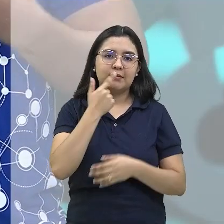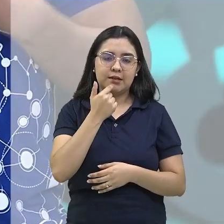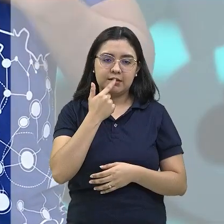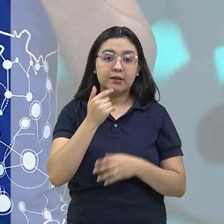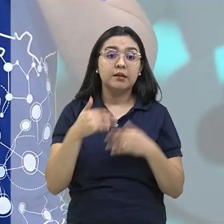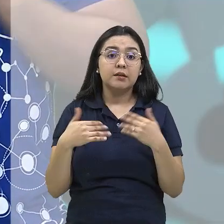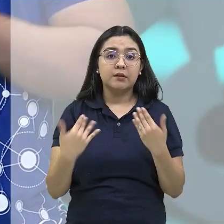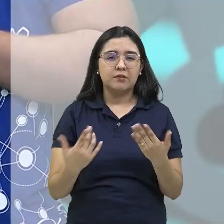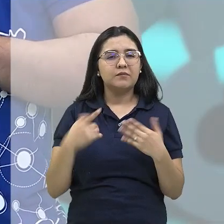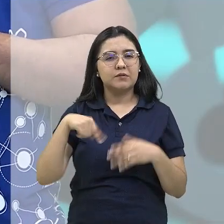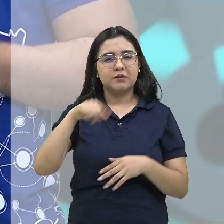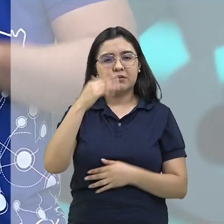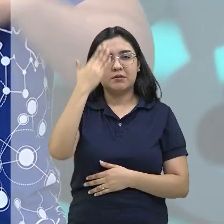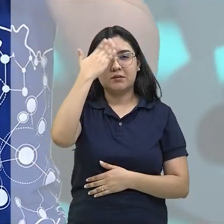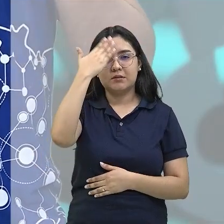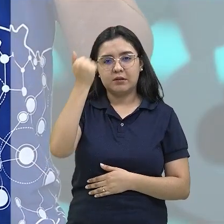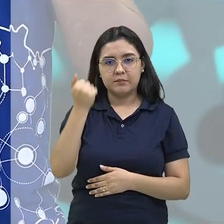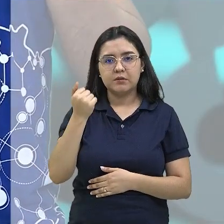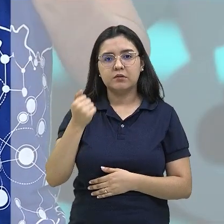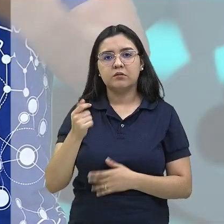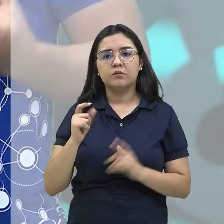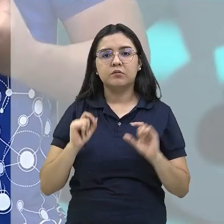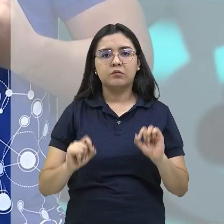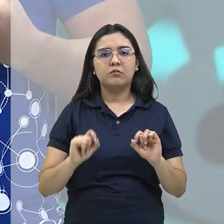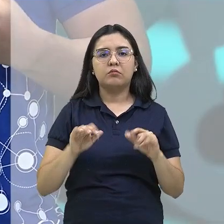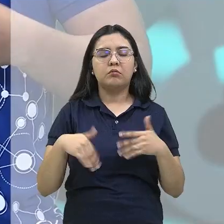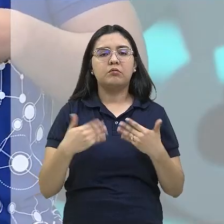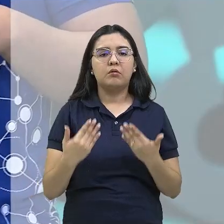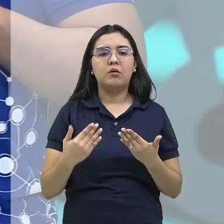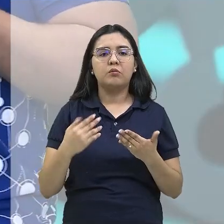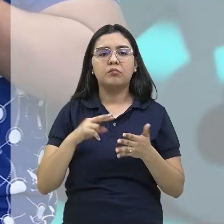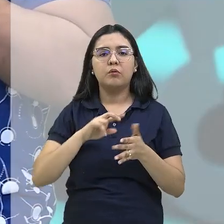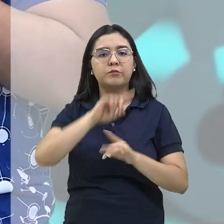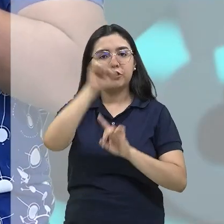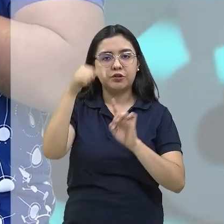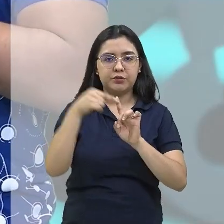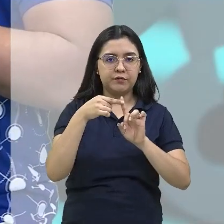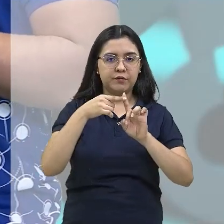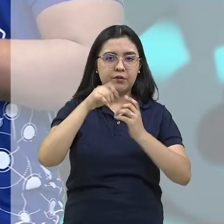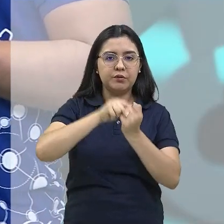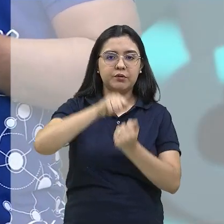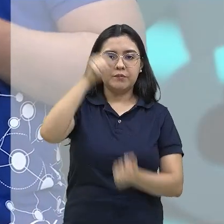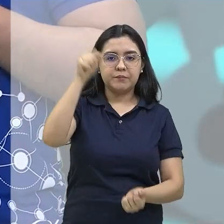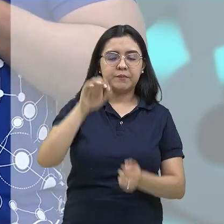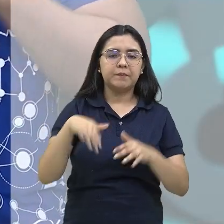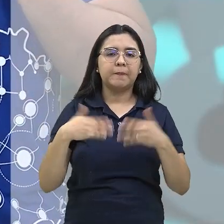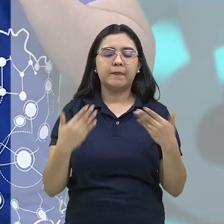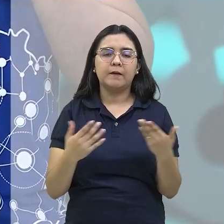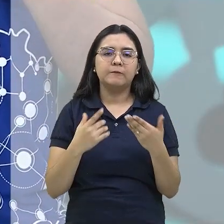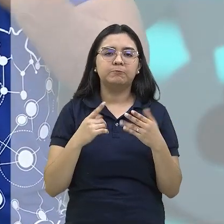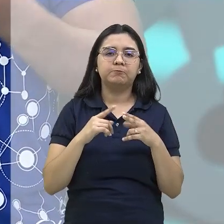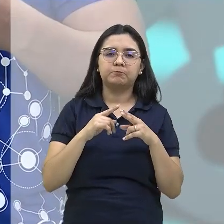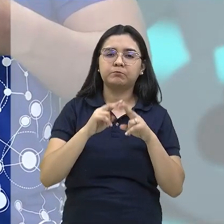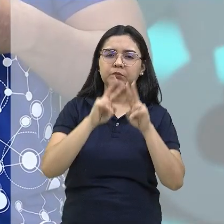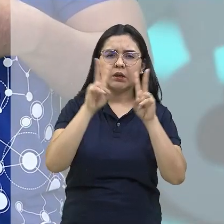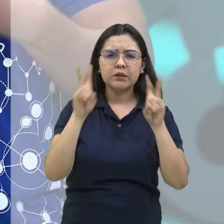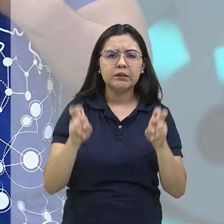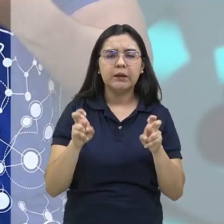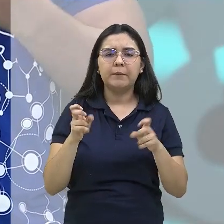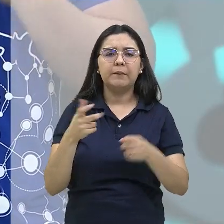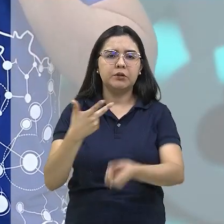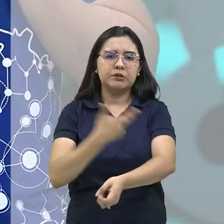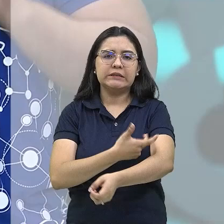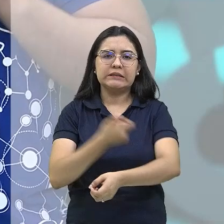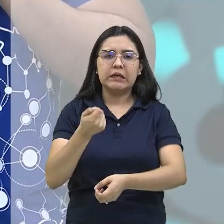já tem uma noção do que o nosso cartaz quer fazer. Então, quando aborda a questão de sangue, doe sangue,